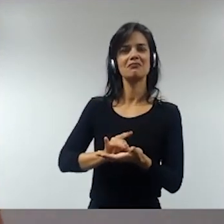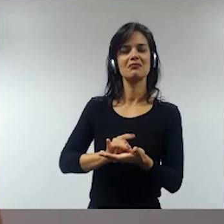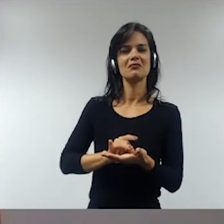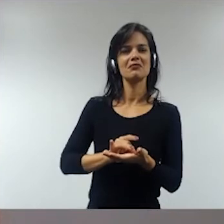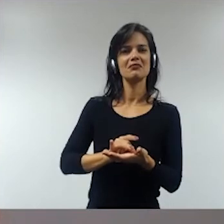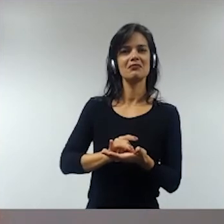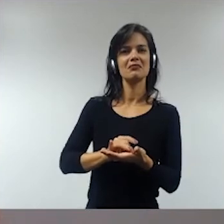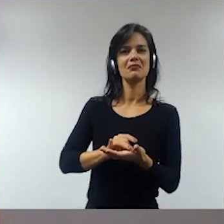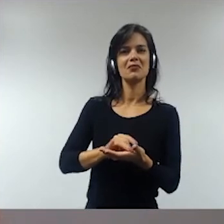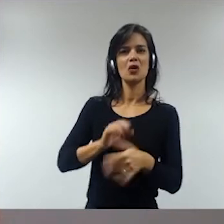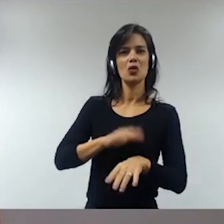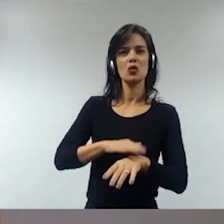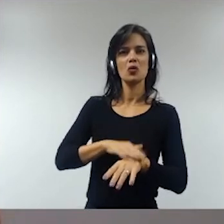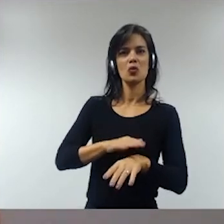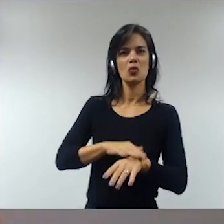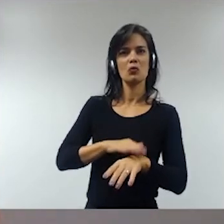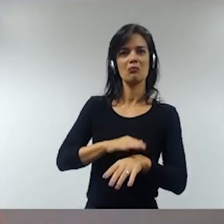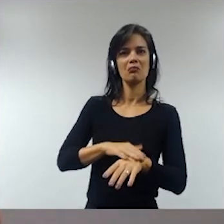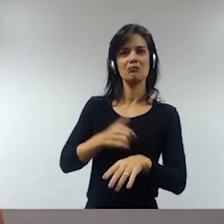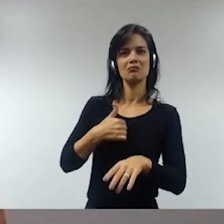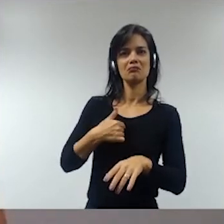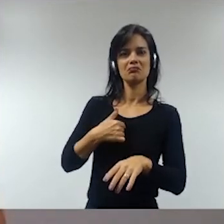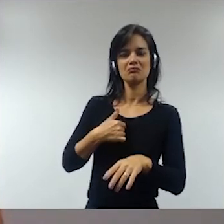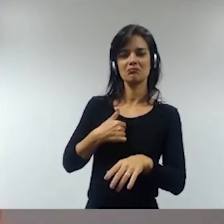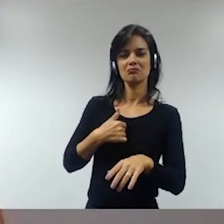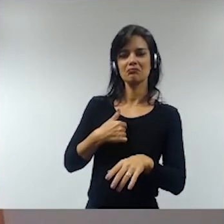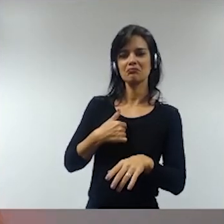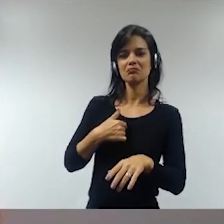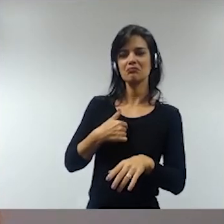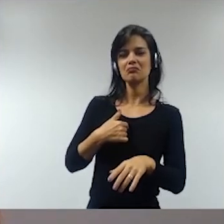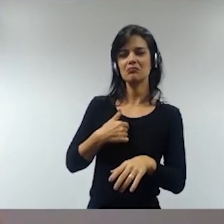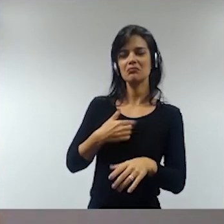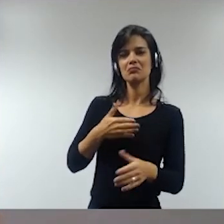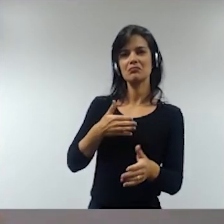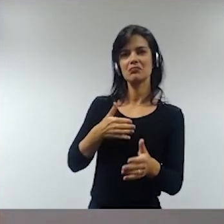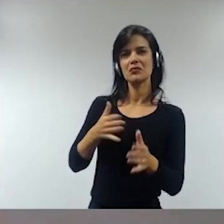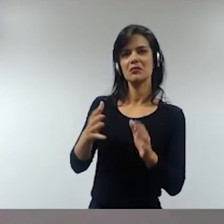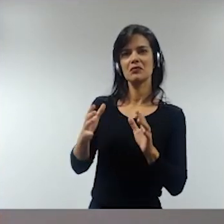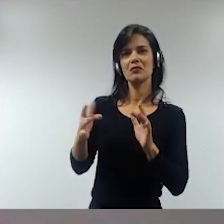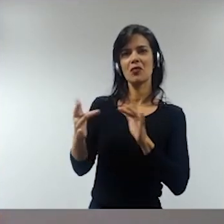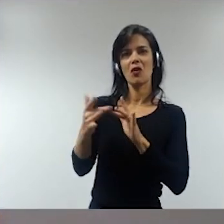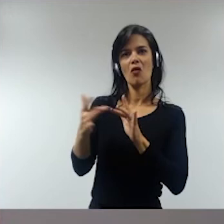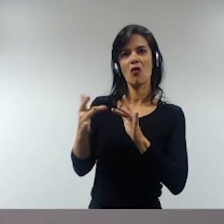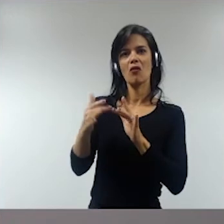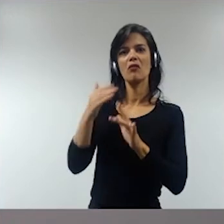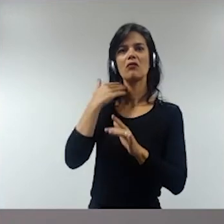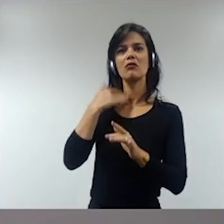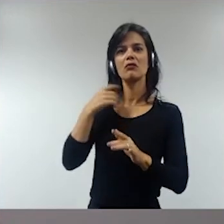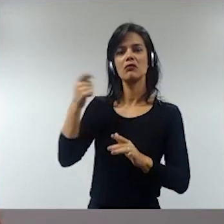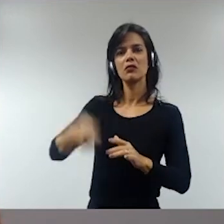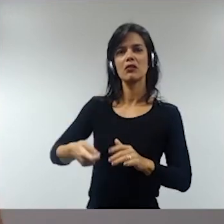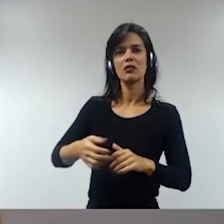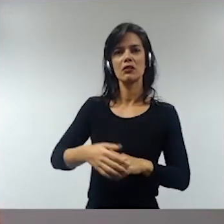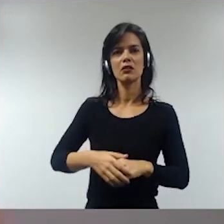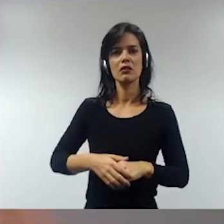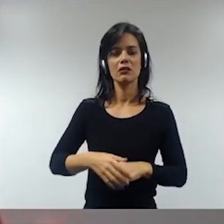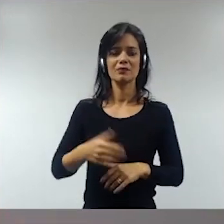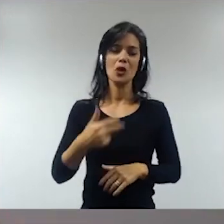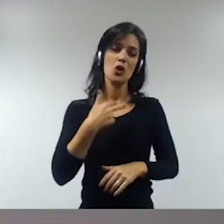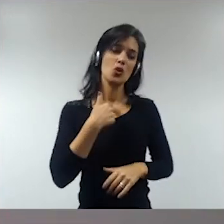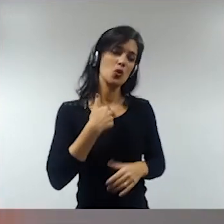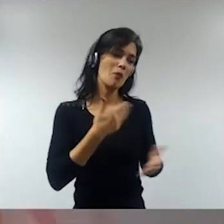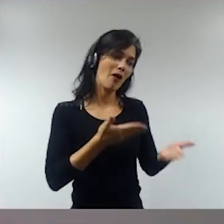eu vou despachar e o assistente volta, o doutor fulano não pode lhe atender porque ele está trabalhando. eu tenho